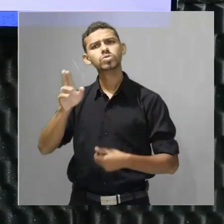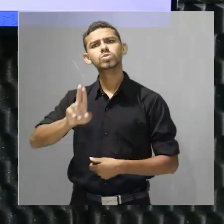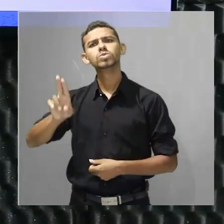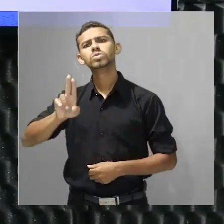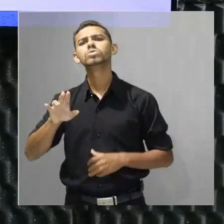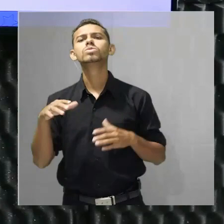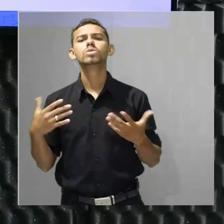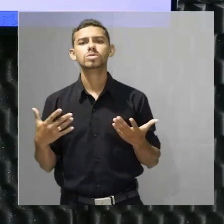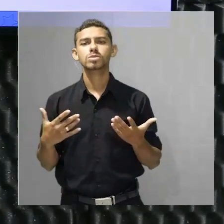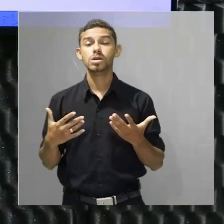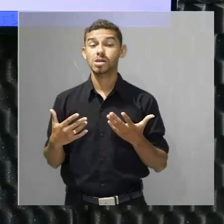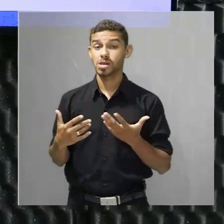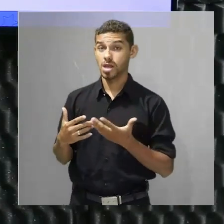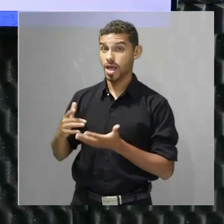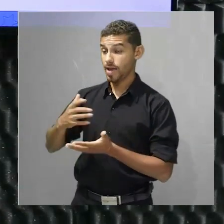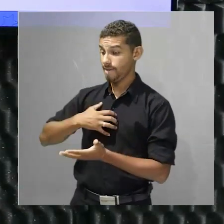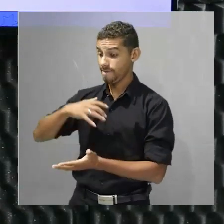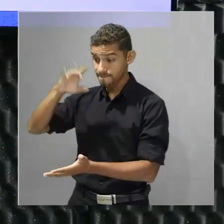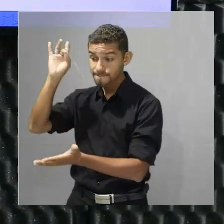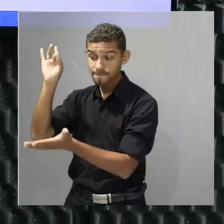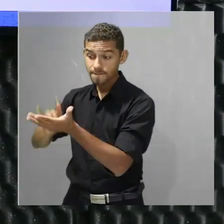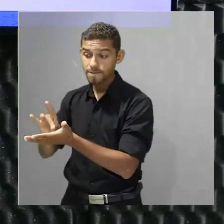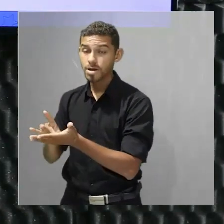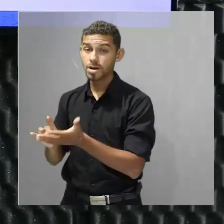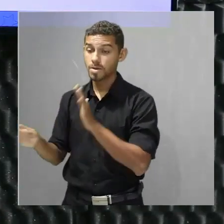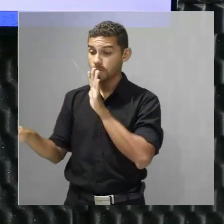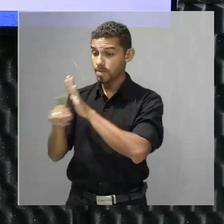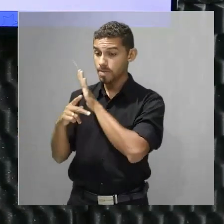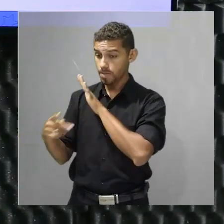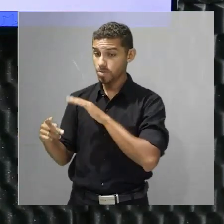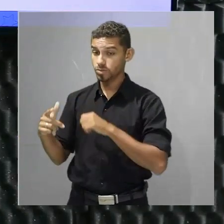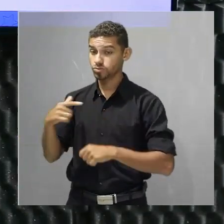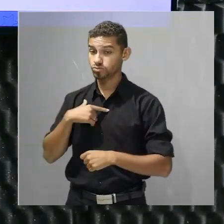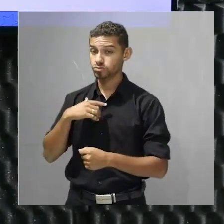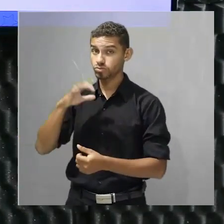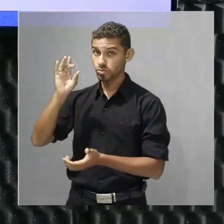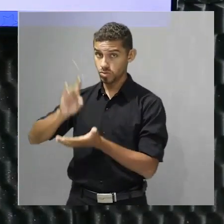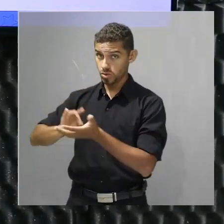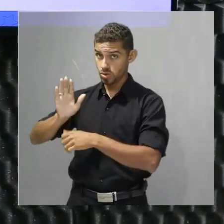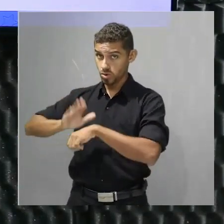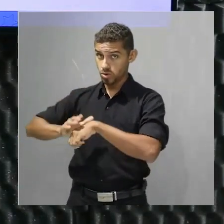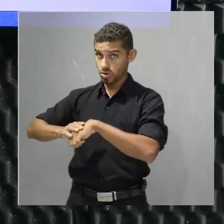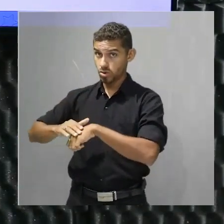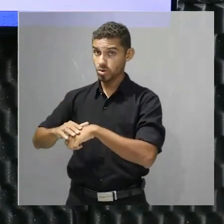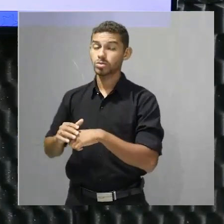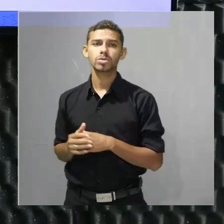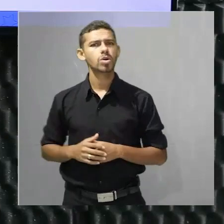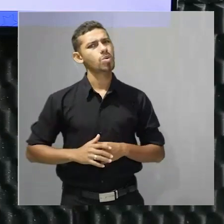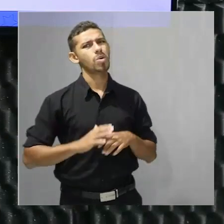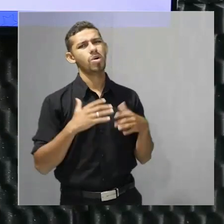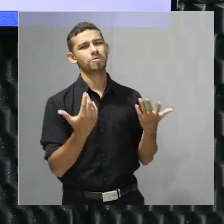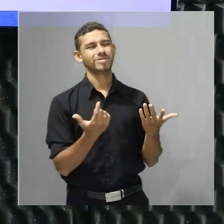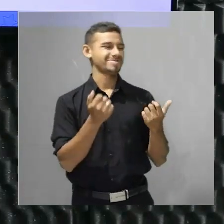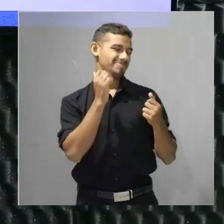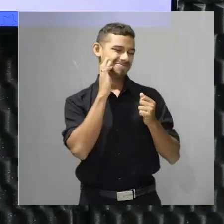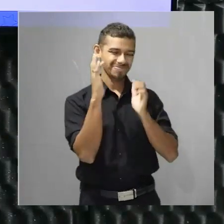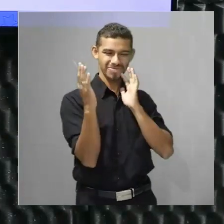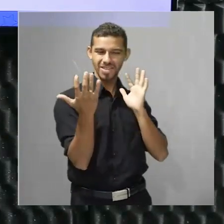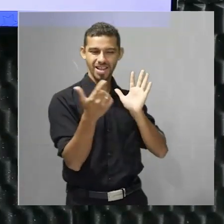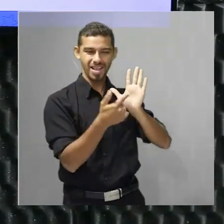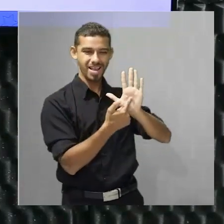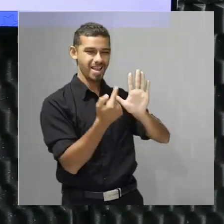irá usar uma linguagem real própria com sentido próprio ou uma linguagem figurada